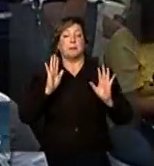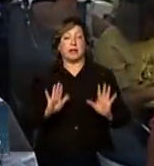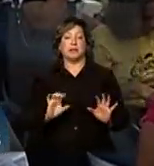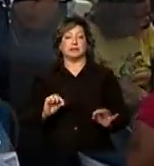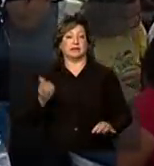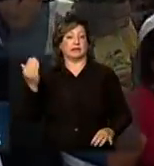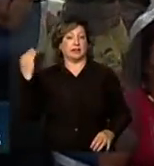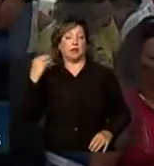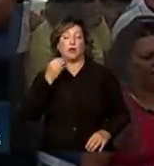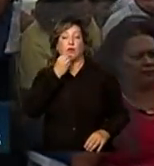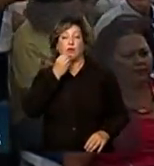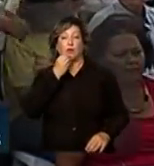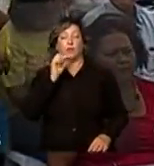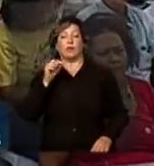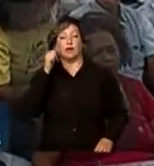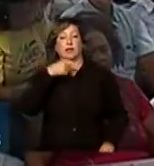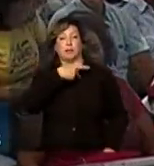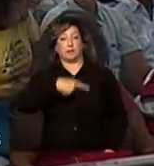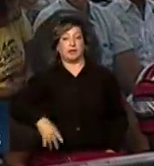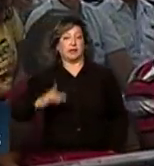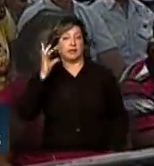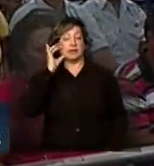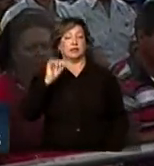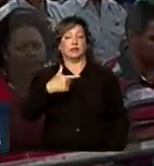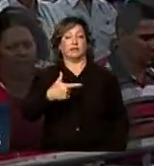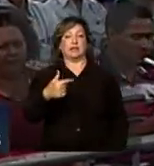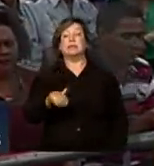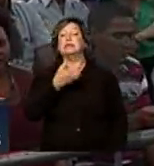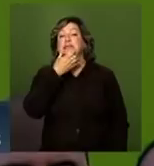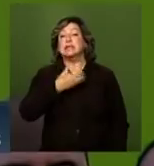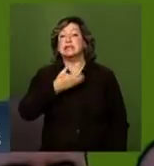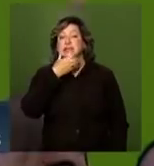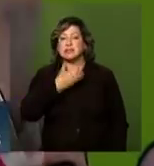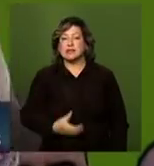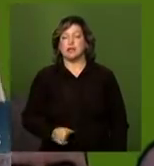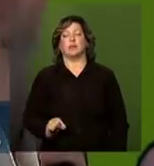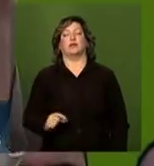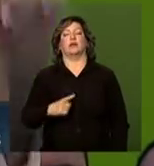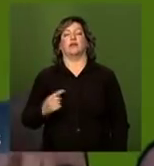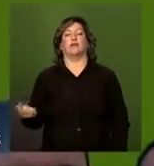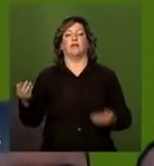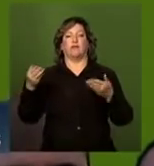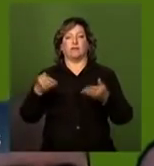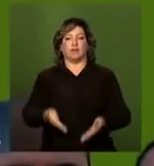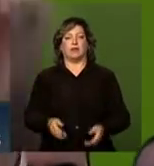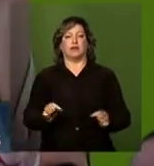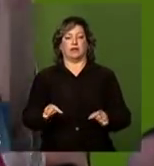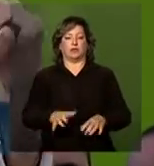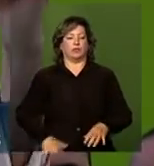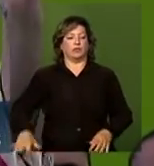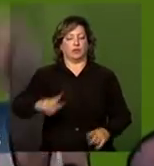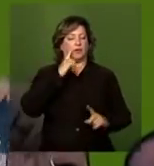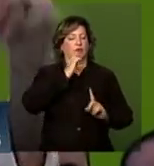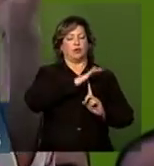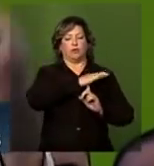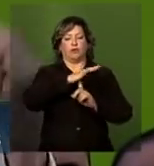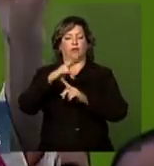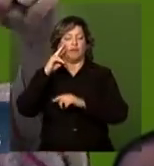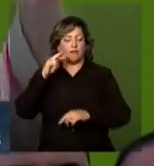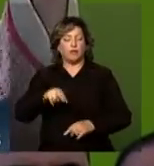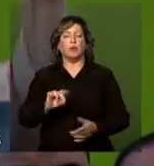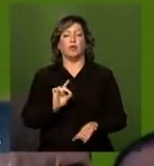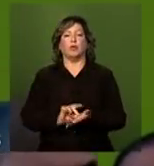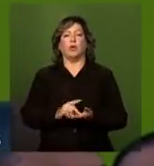oportunidade a presidenta Dilma no dia 27 de Dezembro sobrou essa região viu de perto a